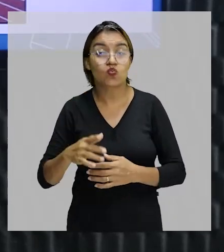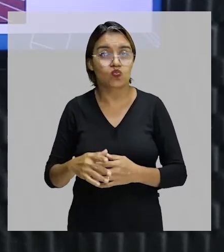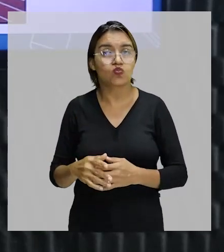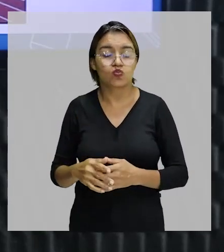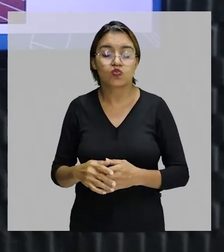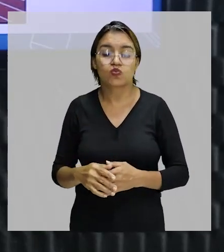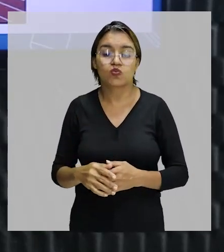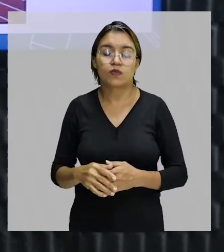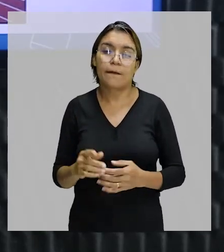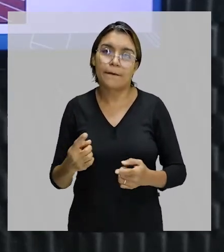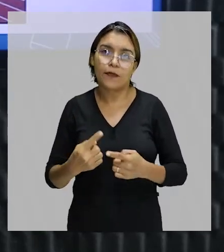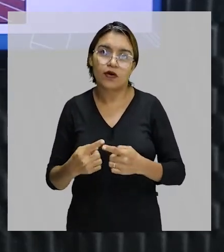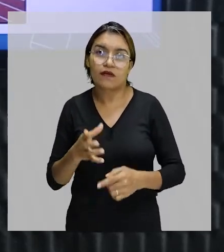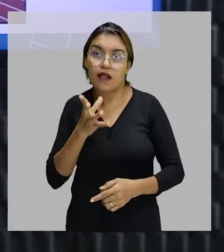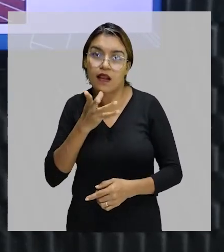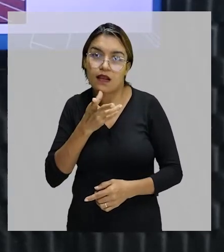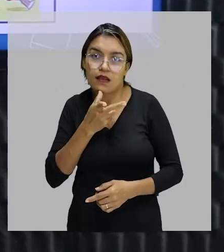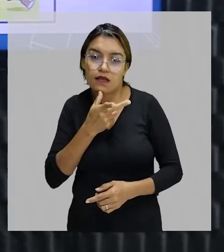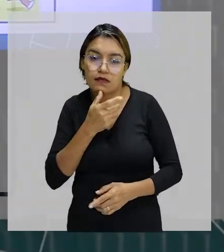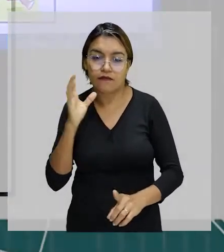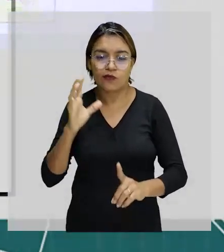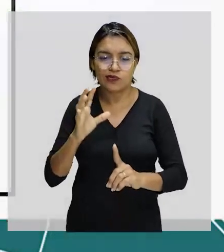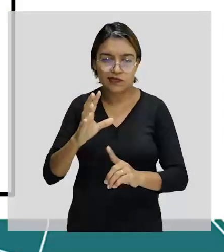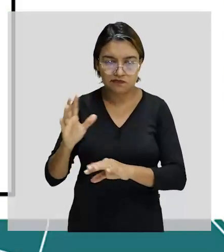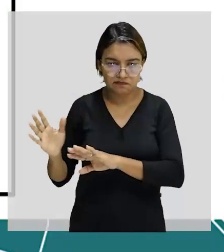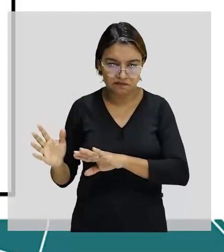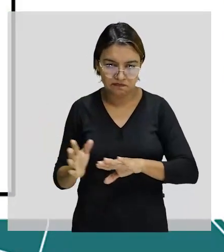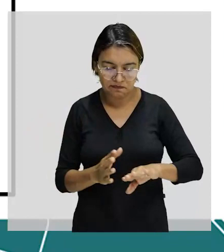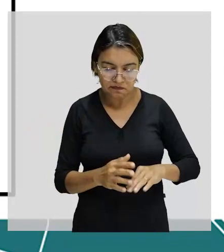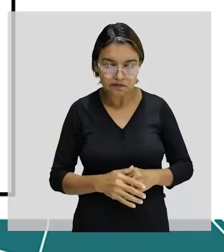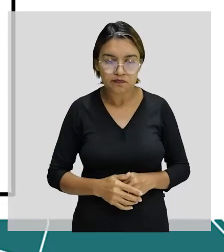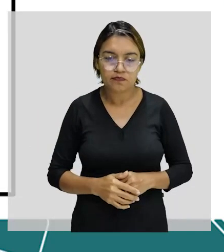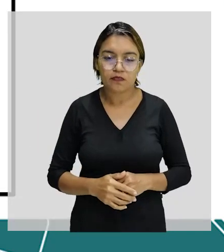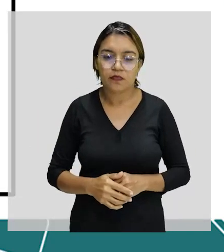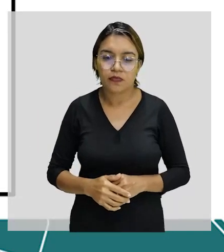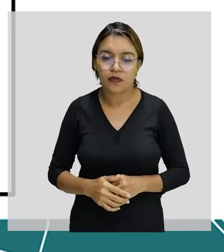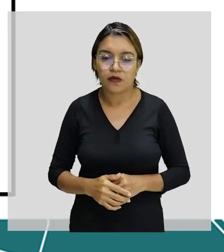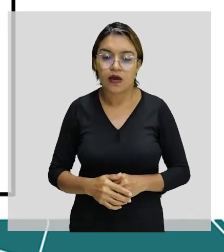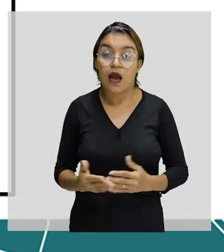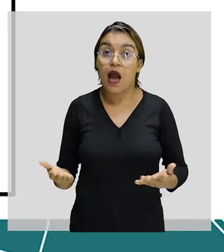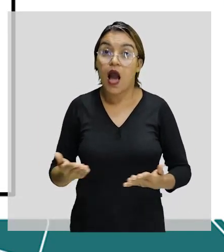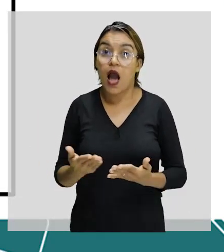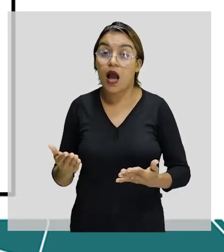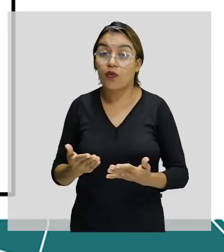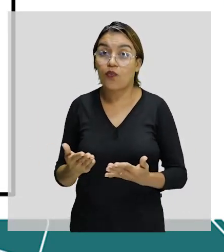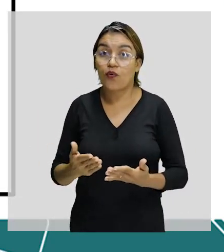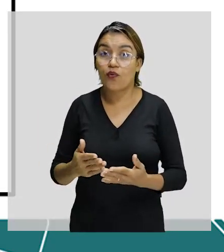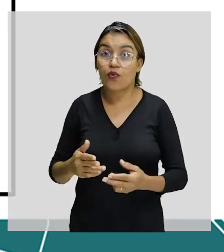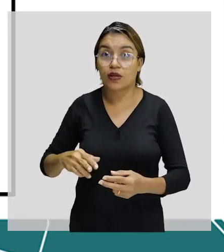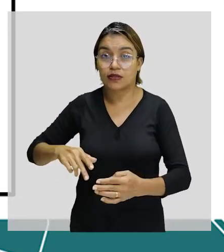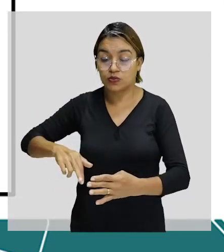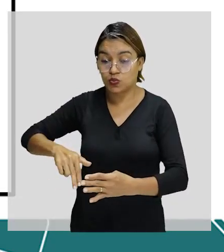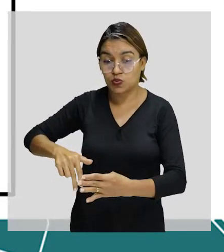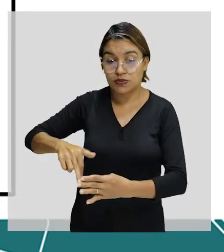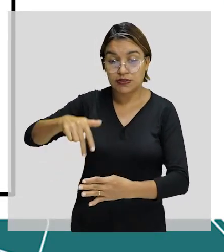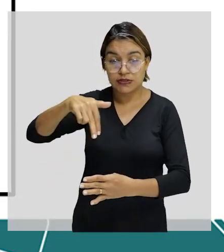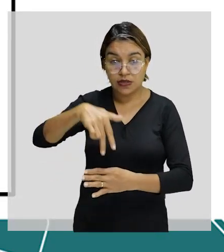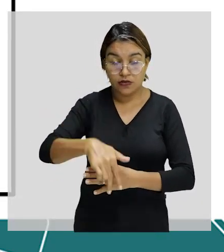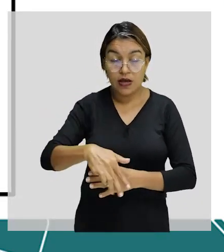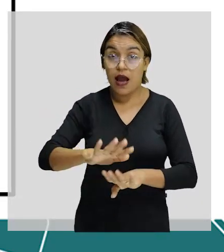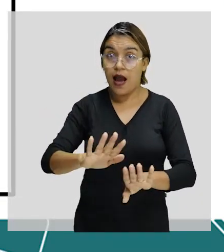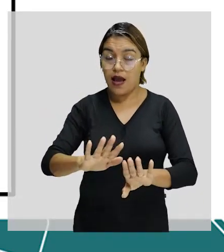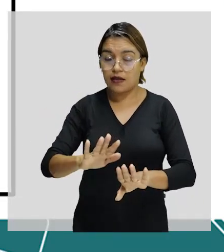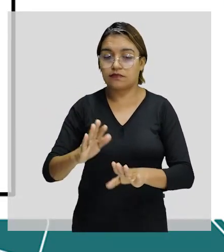alguma forma, desacelerando um pouco. Aí vamos entrar agora nos saltos. Em relação à maratona, que é uma prova